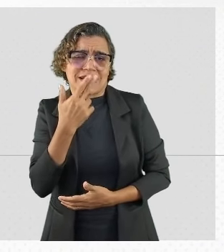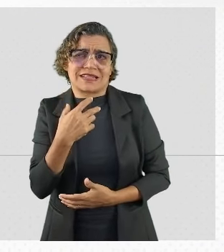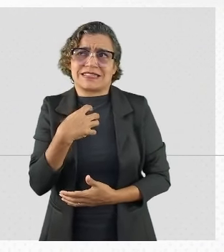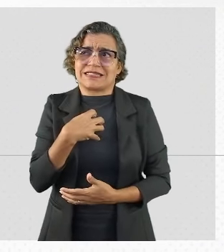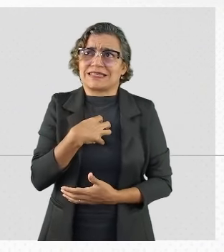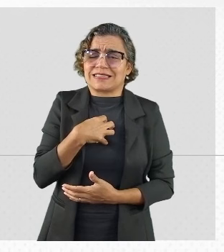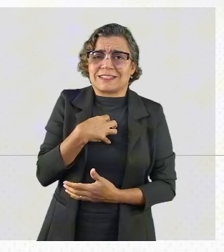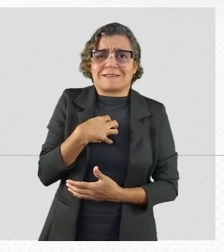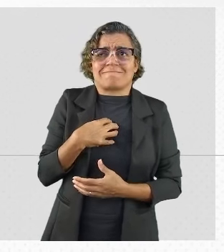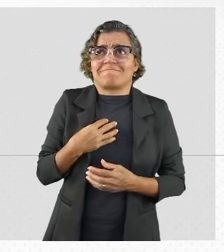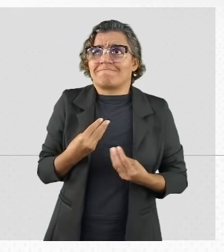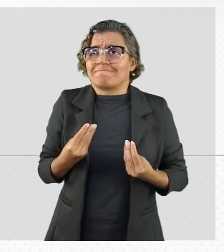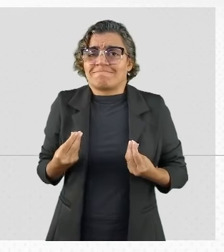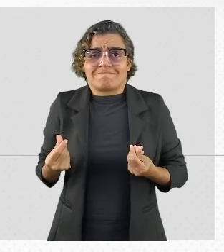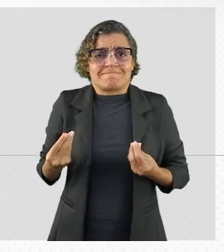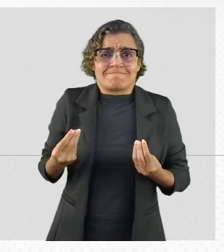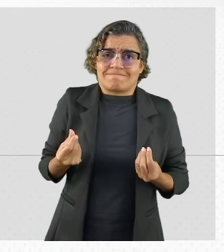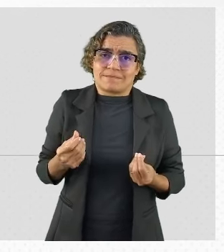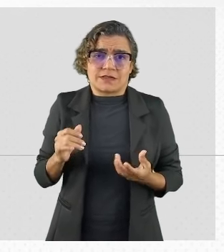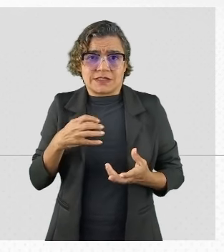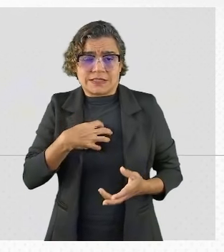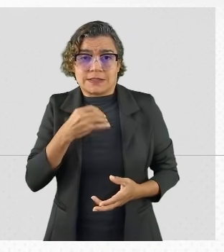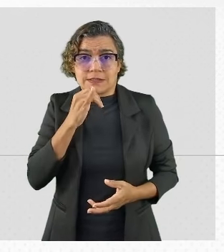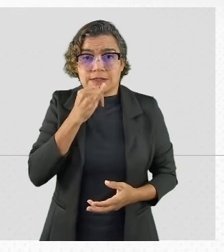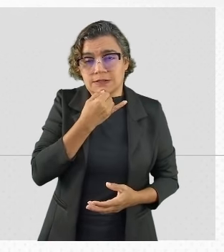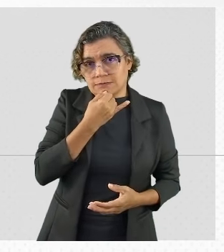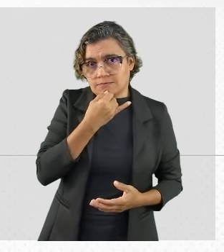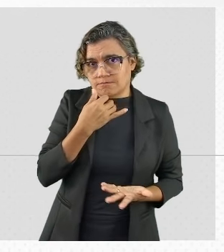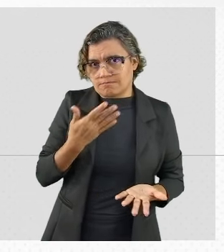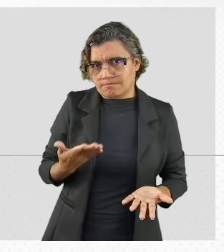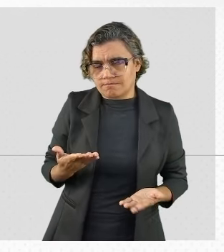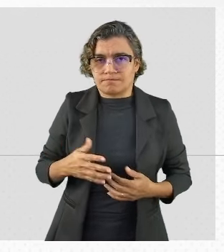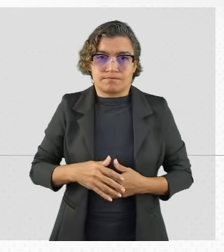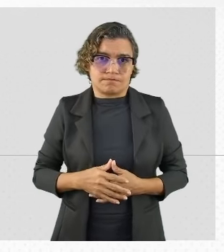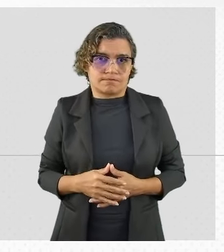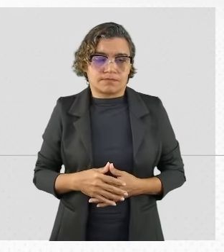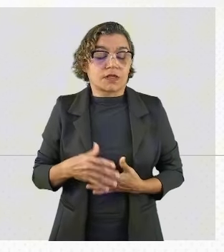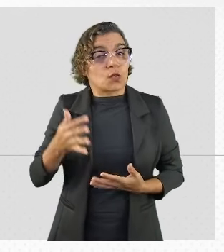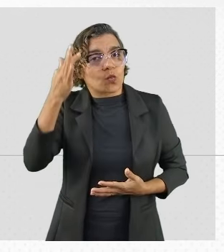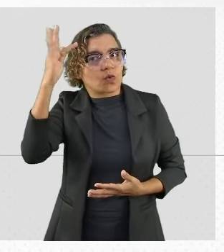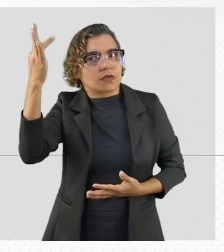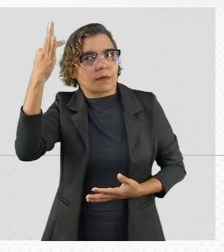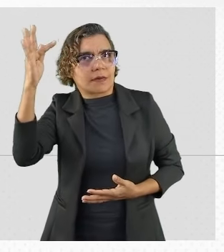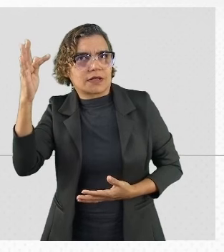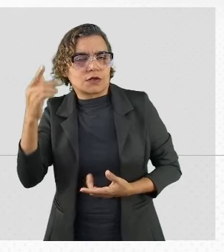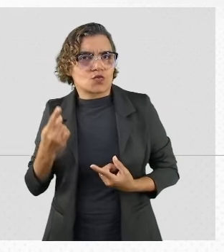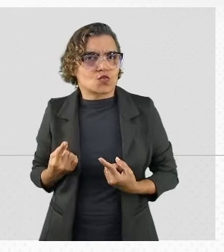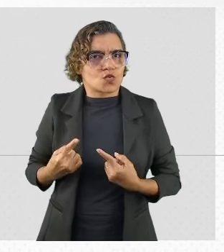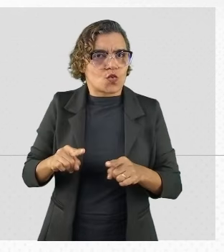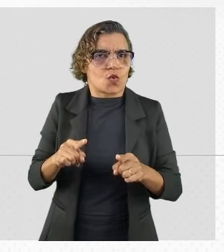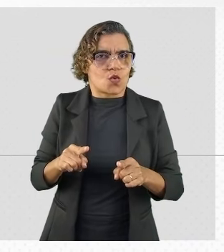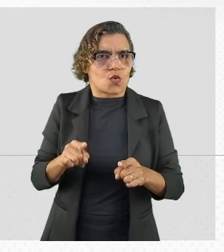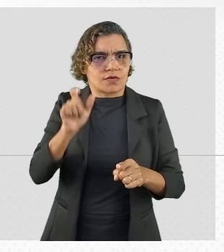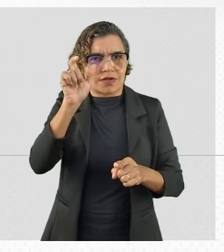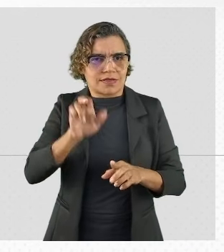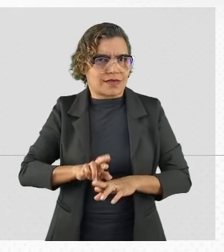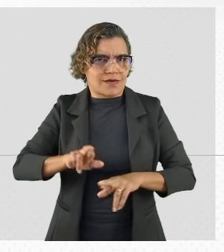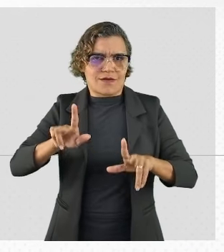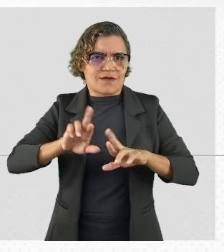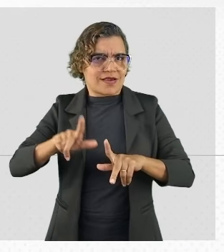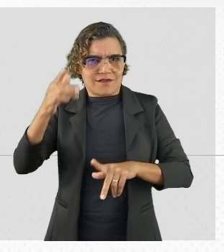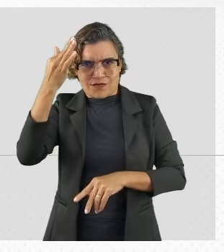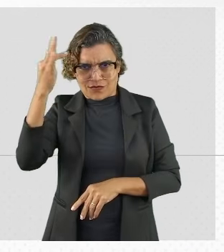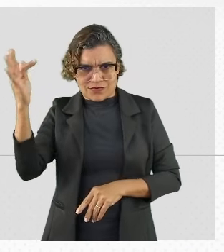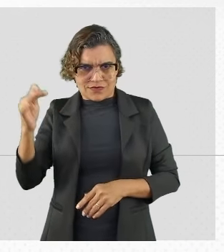isso é triste, isso entristece. Então vai dizer o Deleuze, né? Uma filosofia que não contraria ninguém não é uma filosofia.